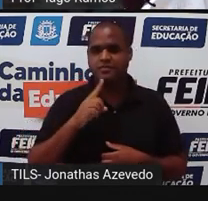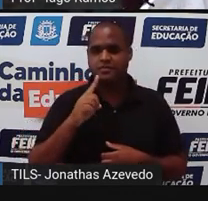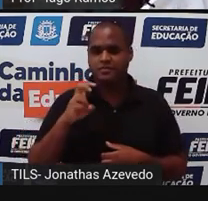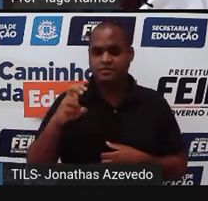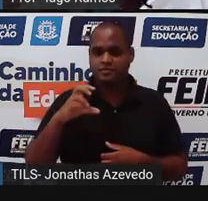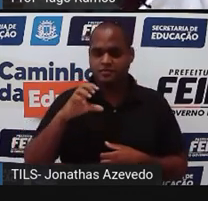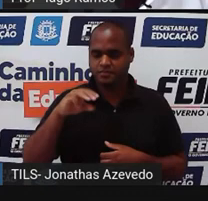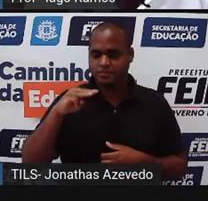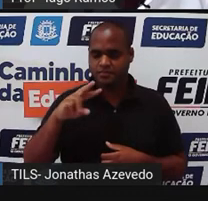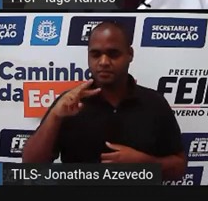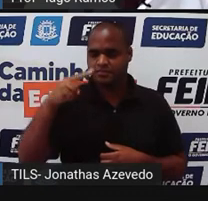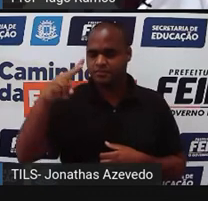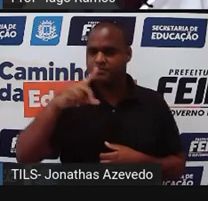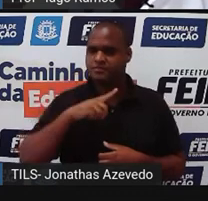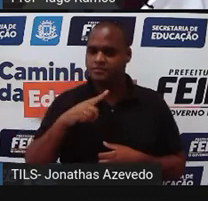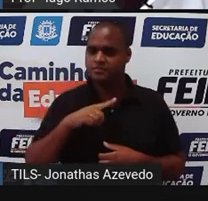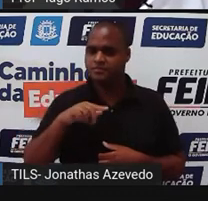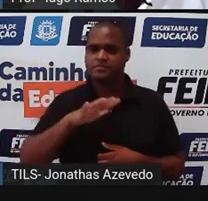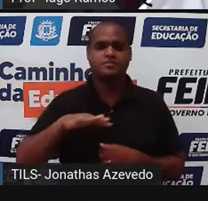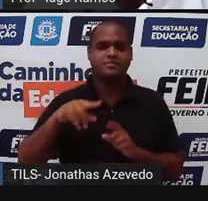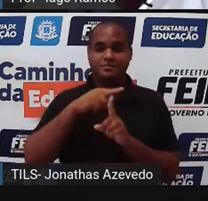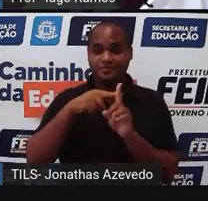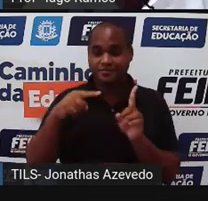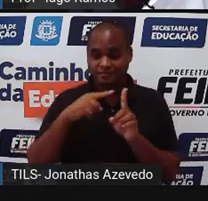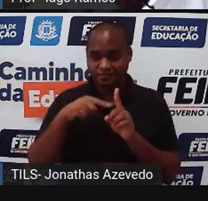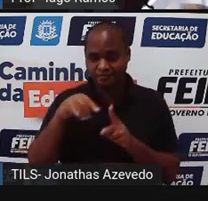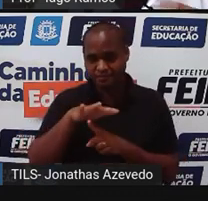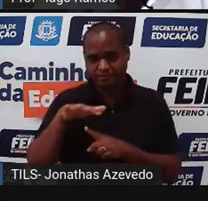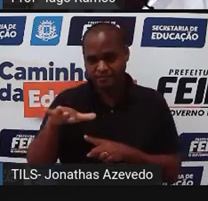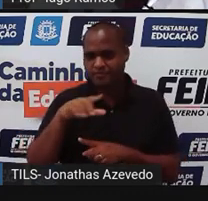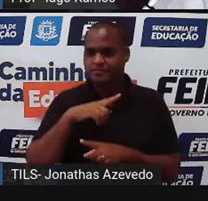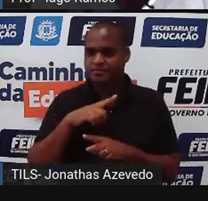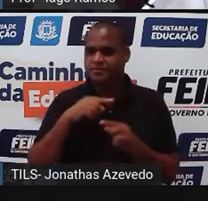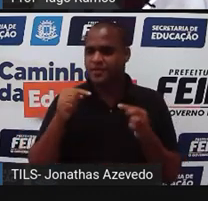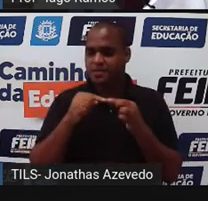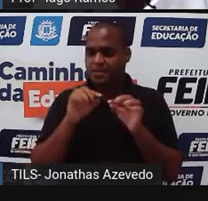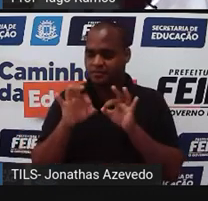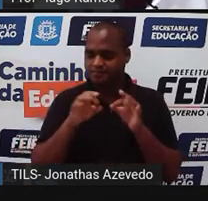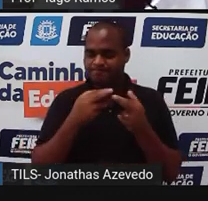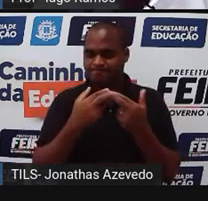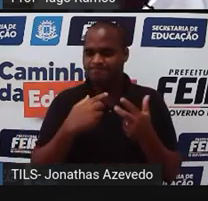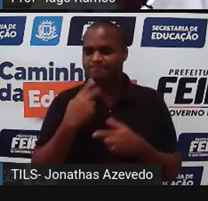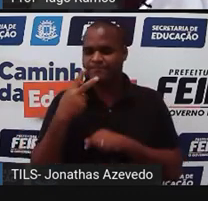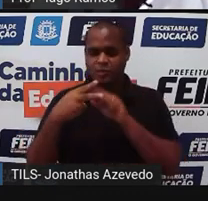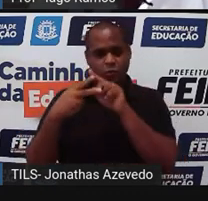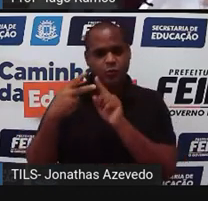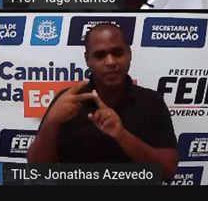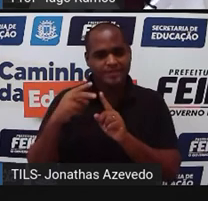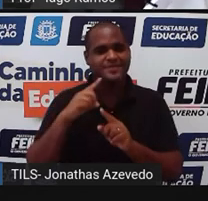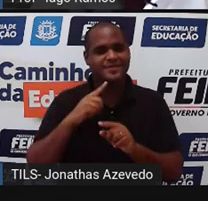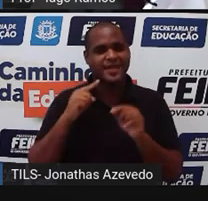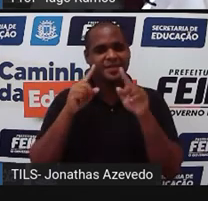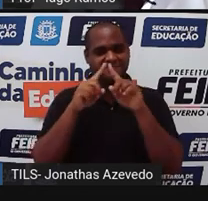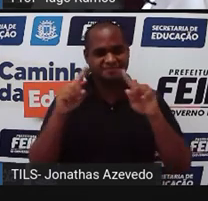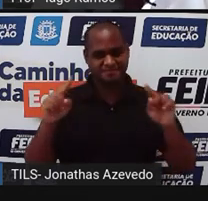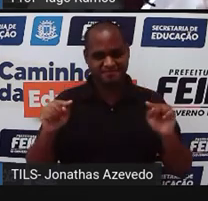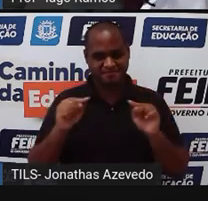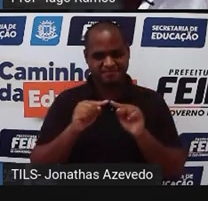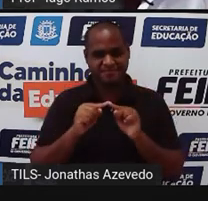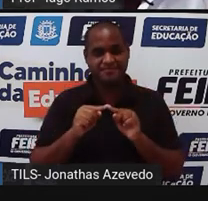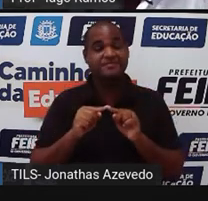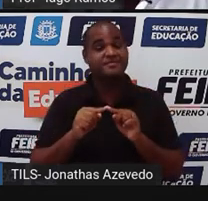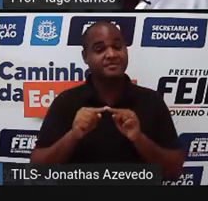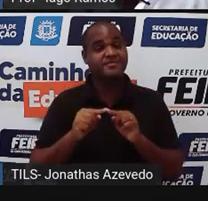15 é metade da área do retângulo né que é formado por esses dois retângulos então de Fato né